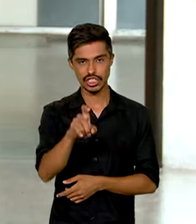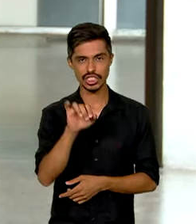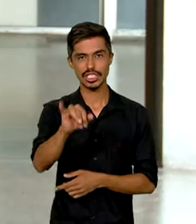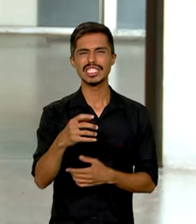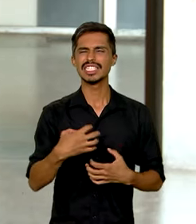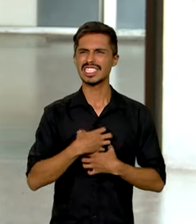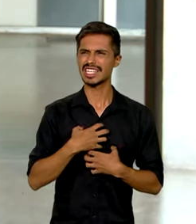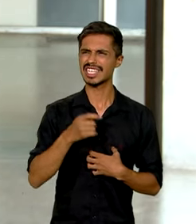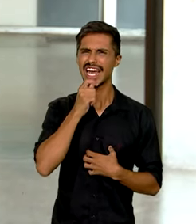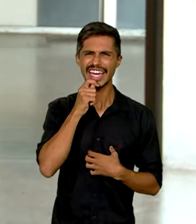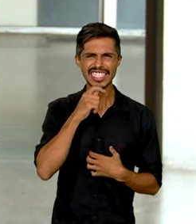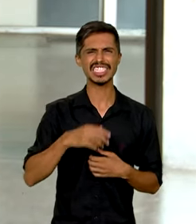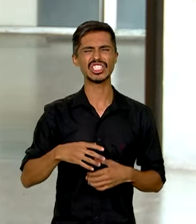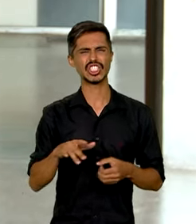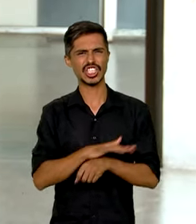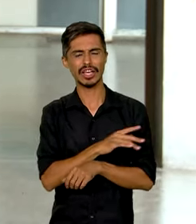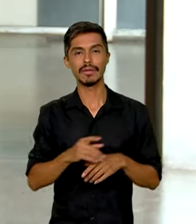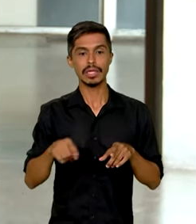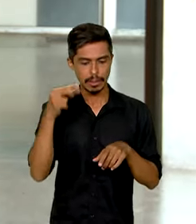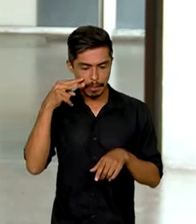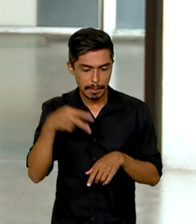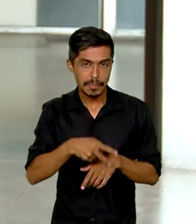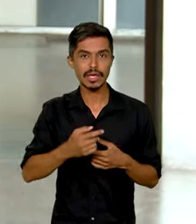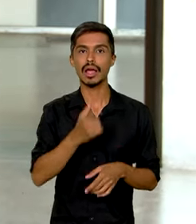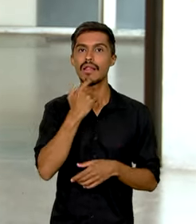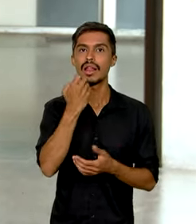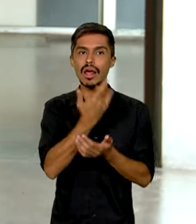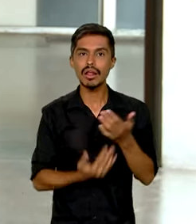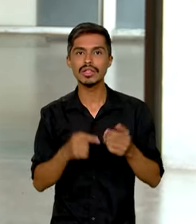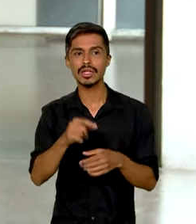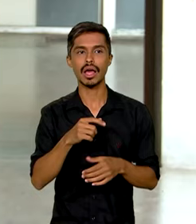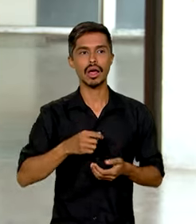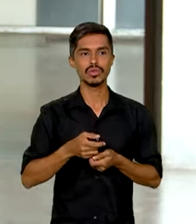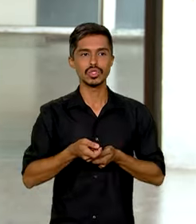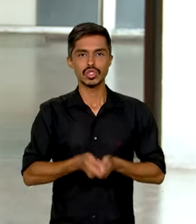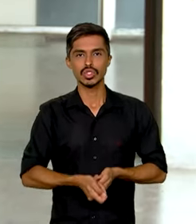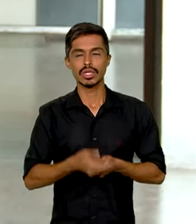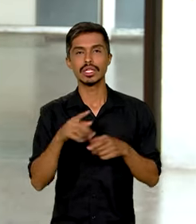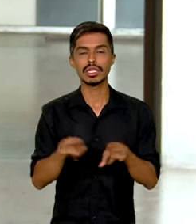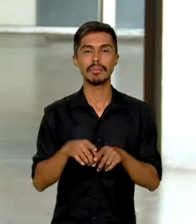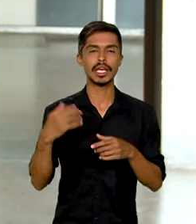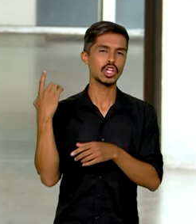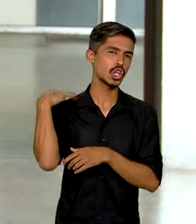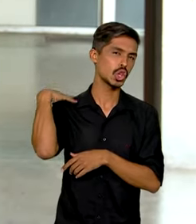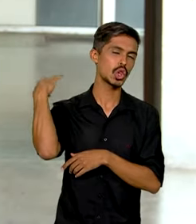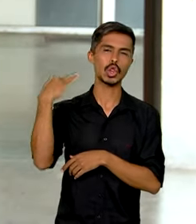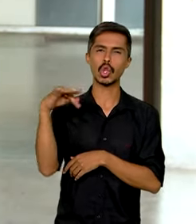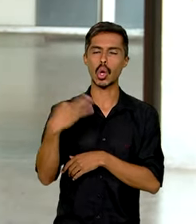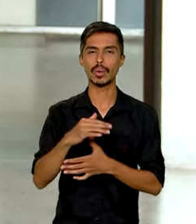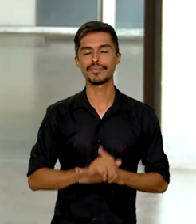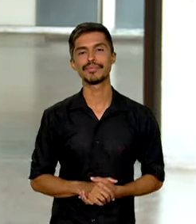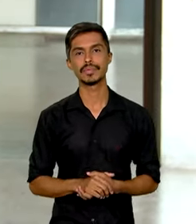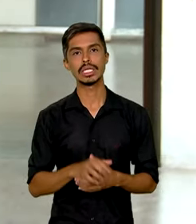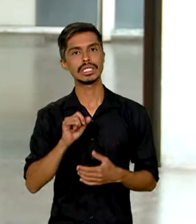completamente a bexiga, presença de sangue na urina e, em alguns casos, dor óssea na região das costas. Se não tratado, o